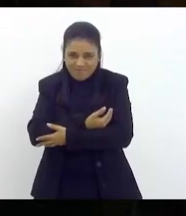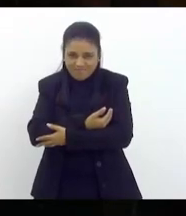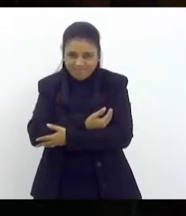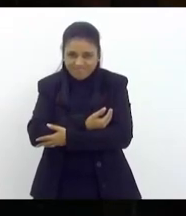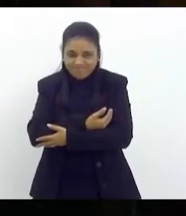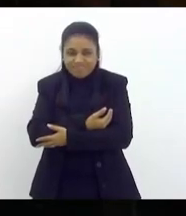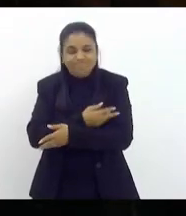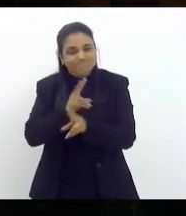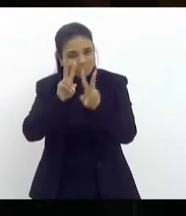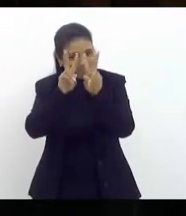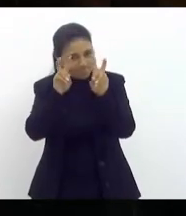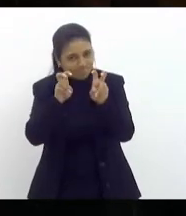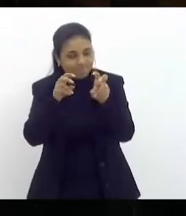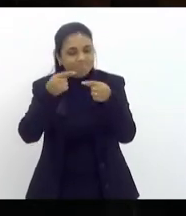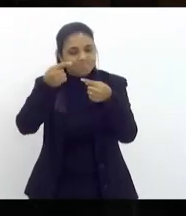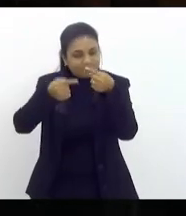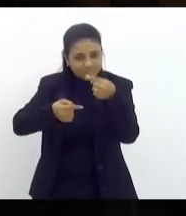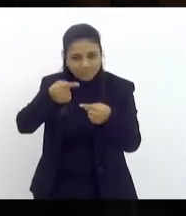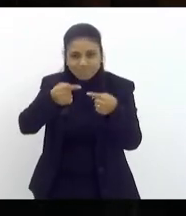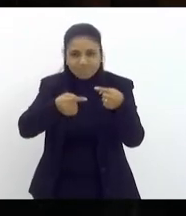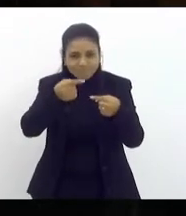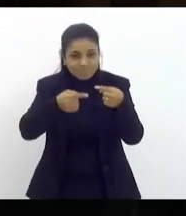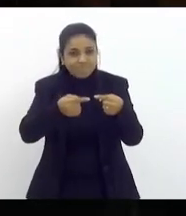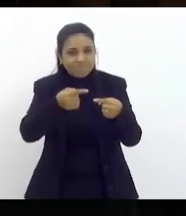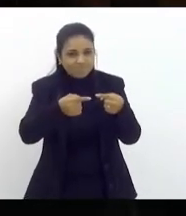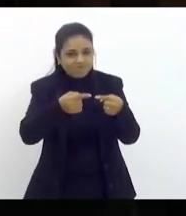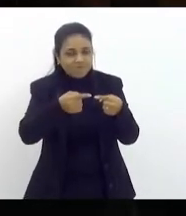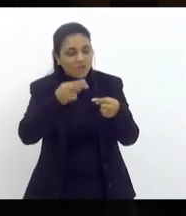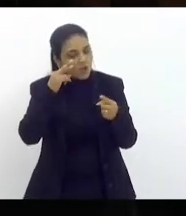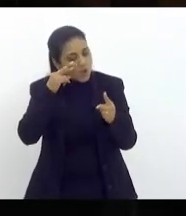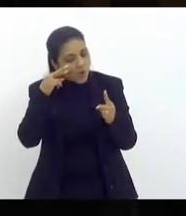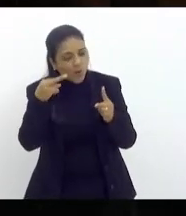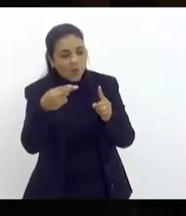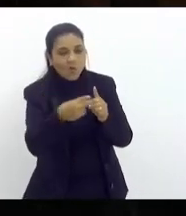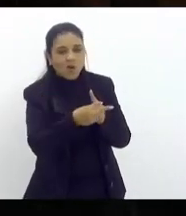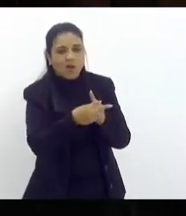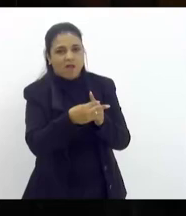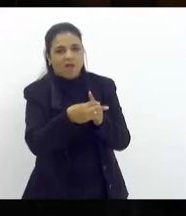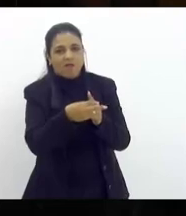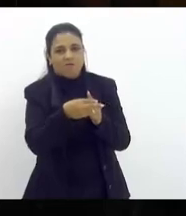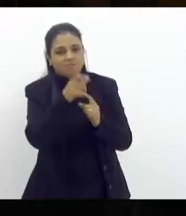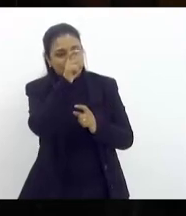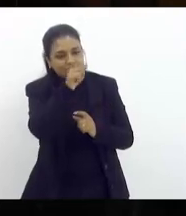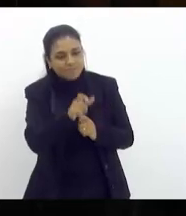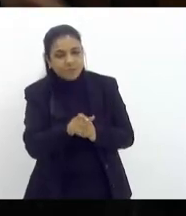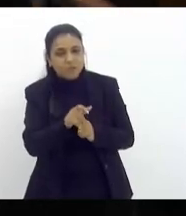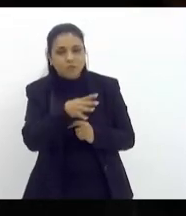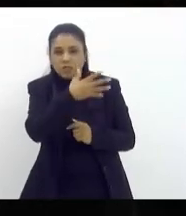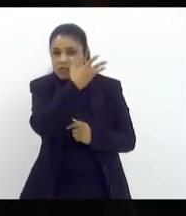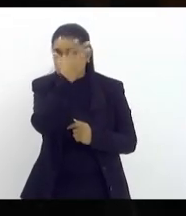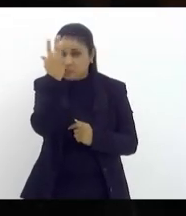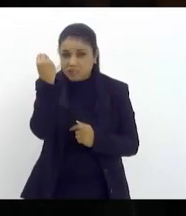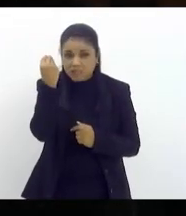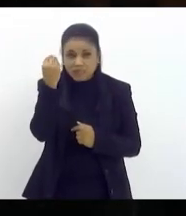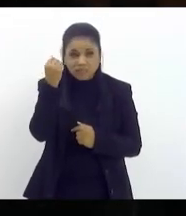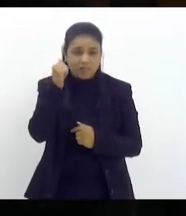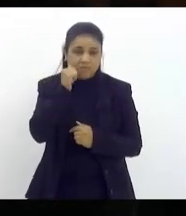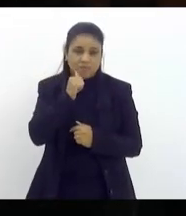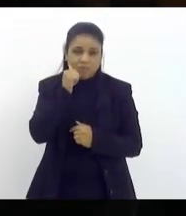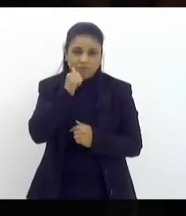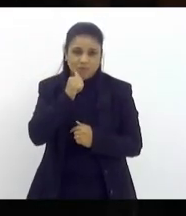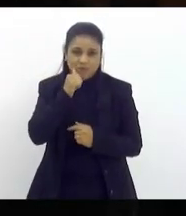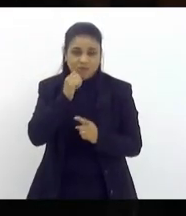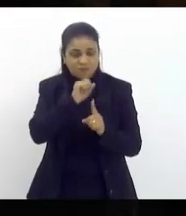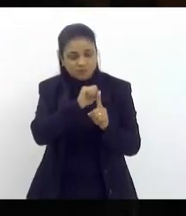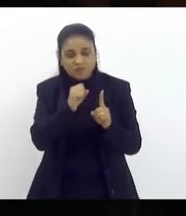concreta e olhar para quem hoje é esquecido pela sociedade que é esquecida por essa sociedade que